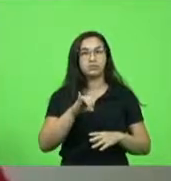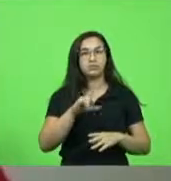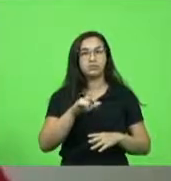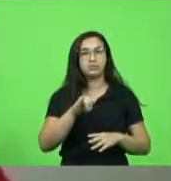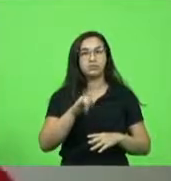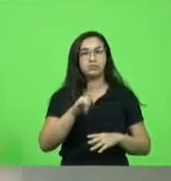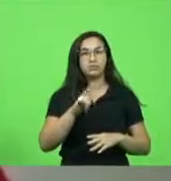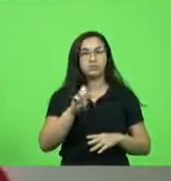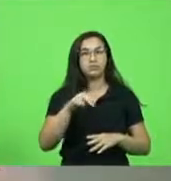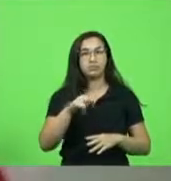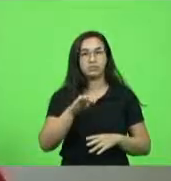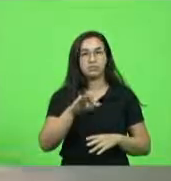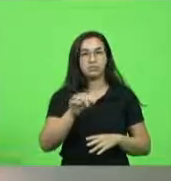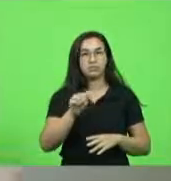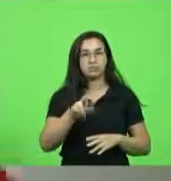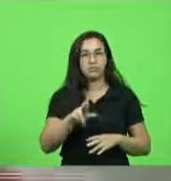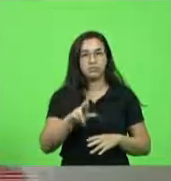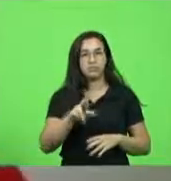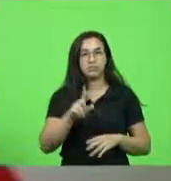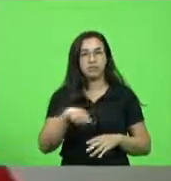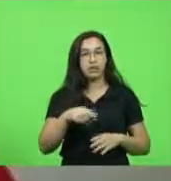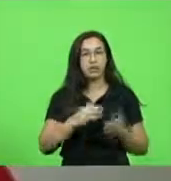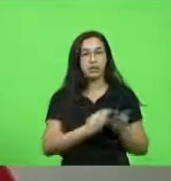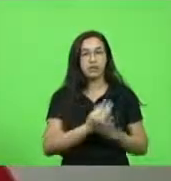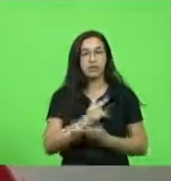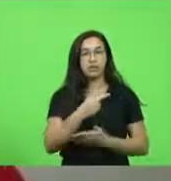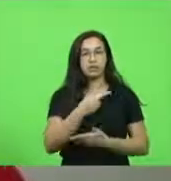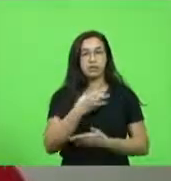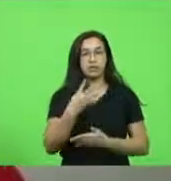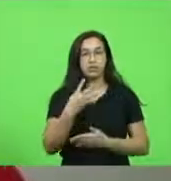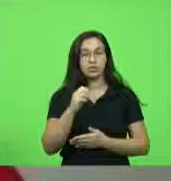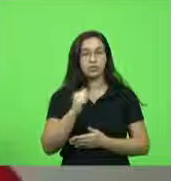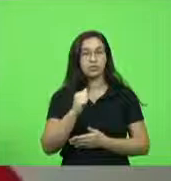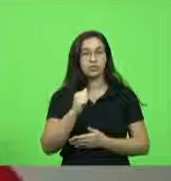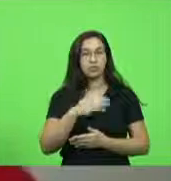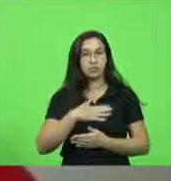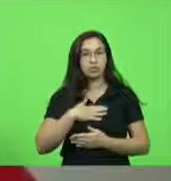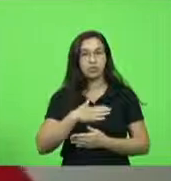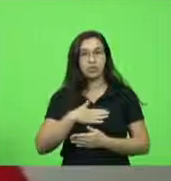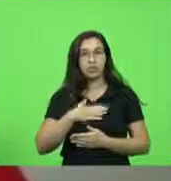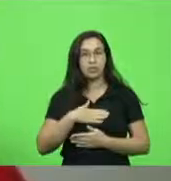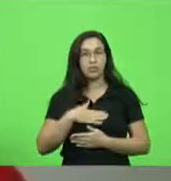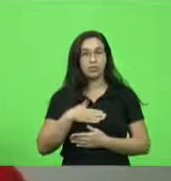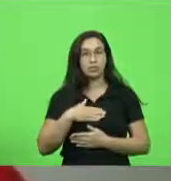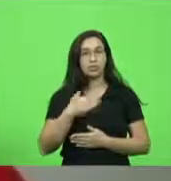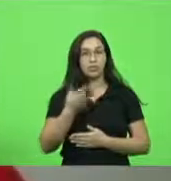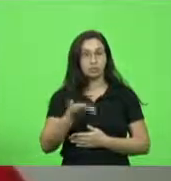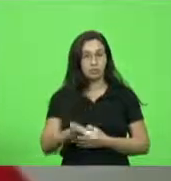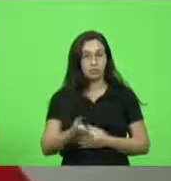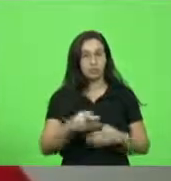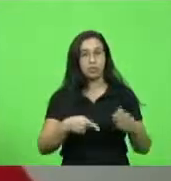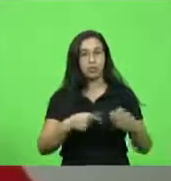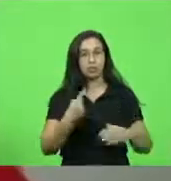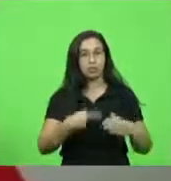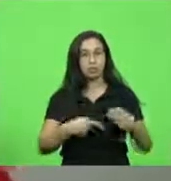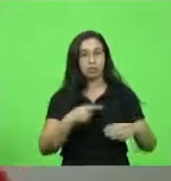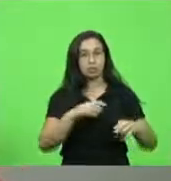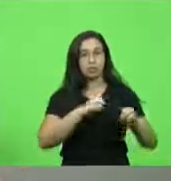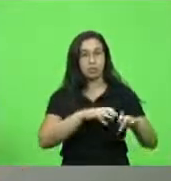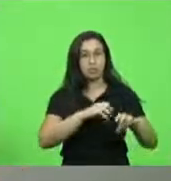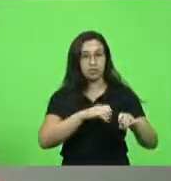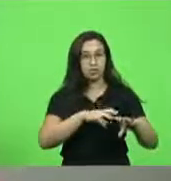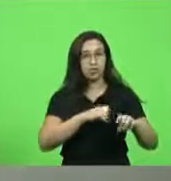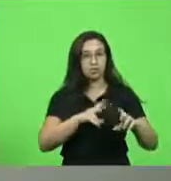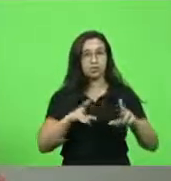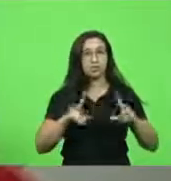foi aprovado em 24 de agosto do ano passado. Ele está na Comissão de Educação de Mérito do dia 24